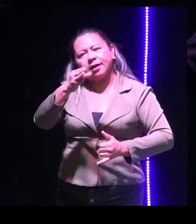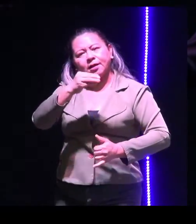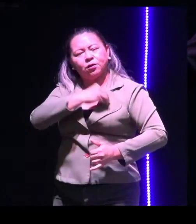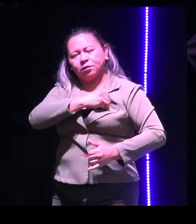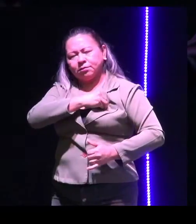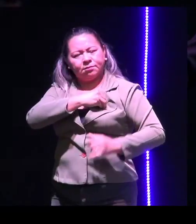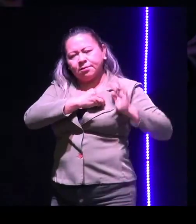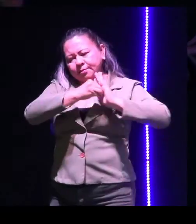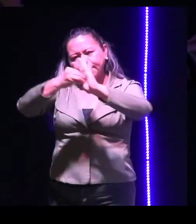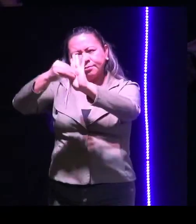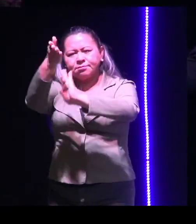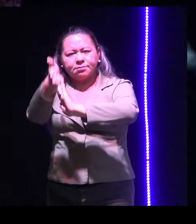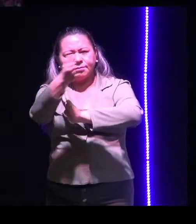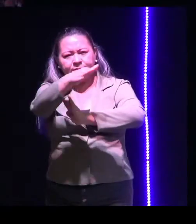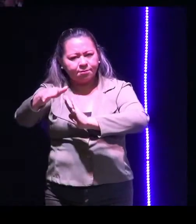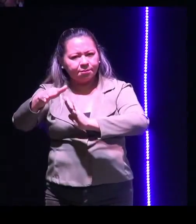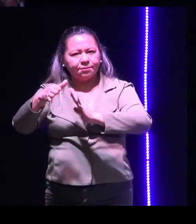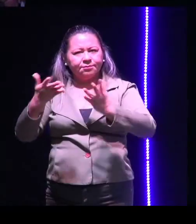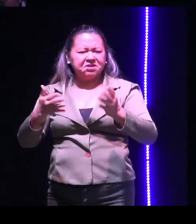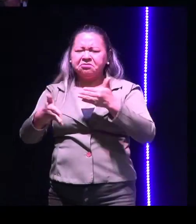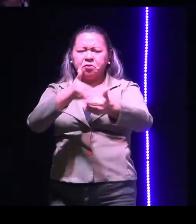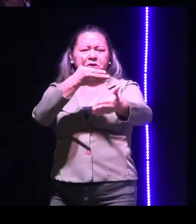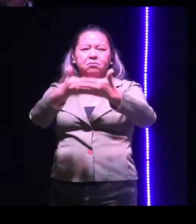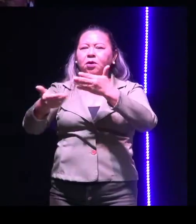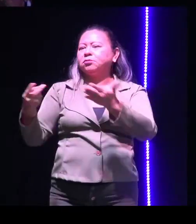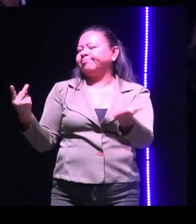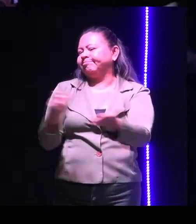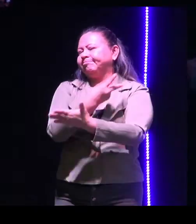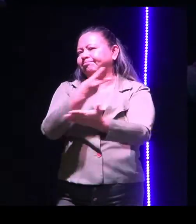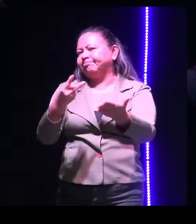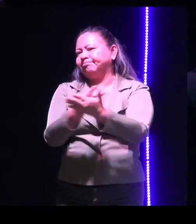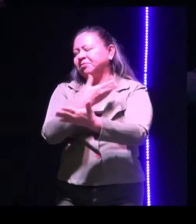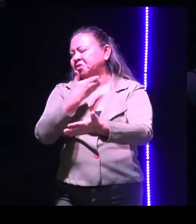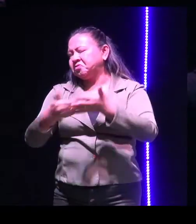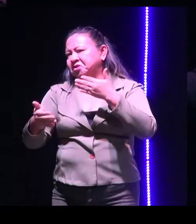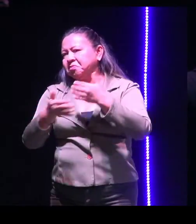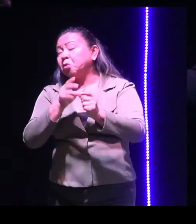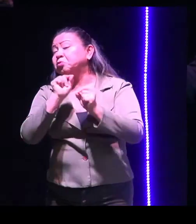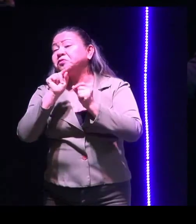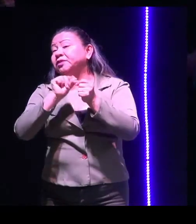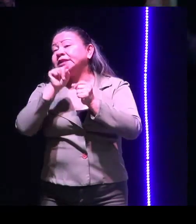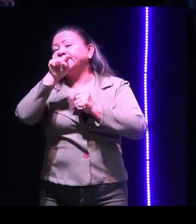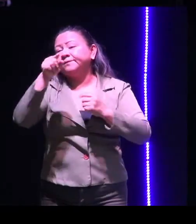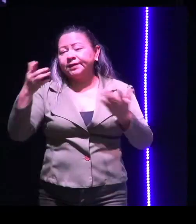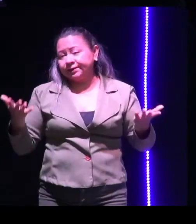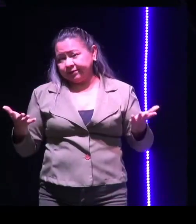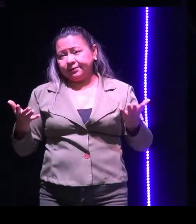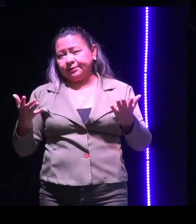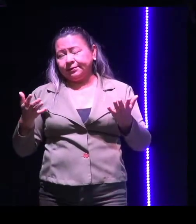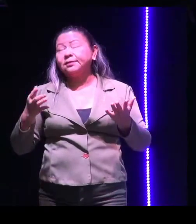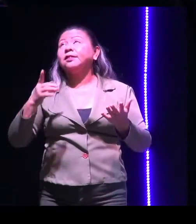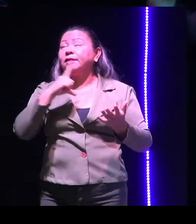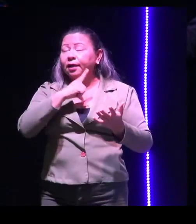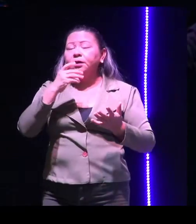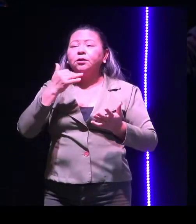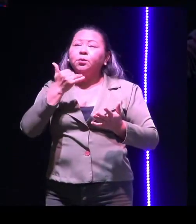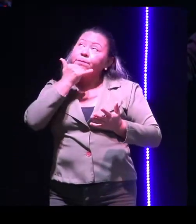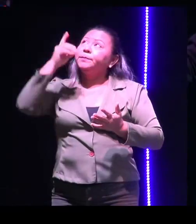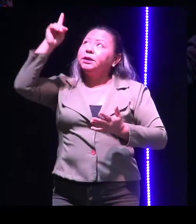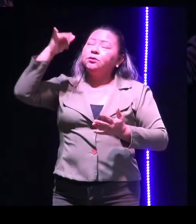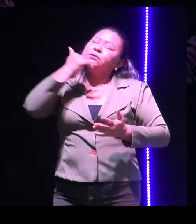perdoar. Seja qual for o erro, seja qual for o pecado, existe perdão, Ele nos